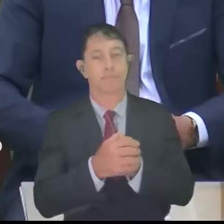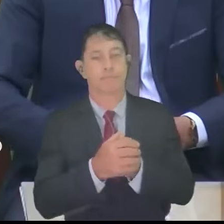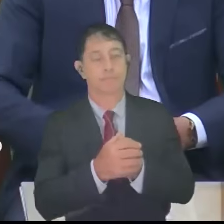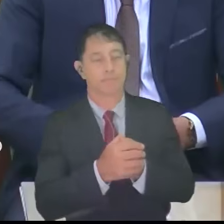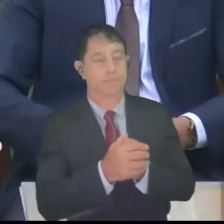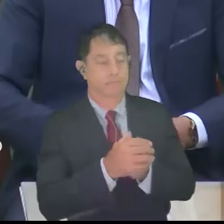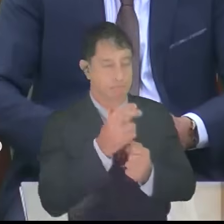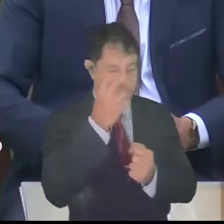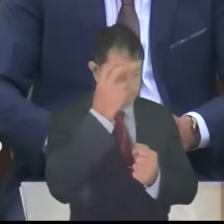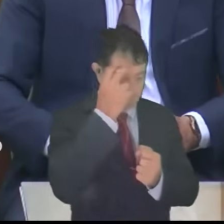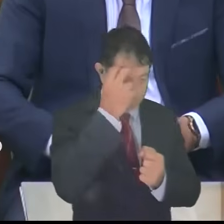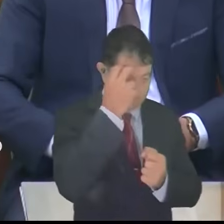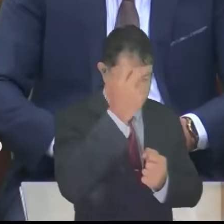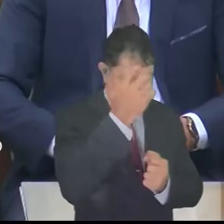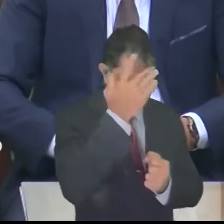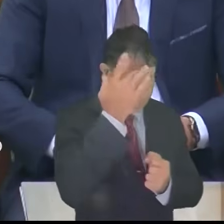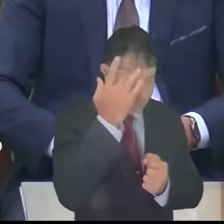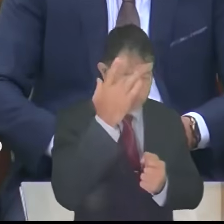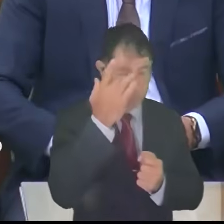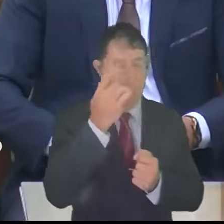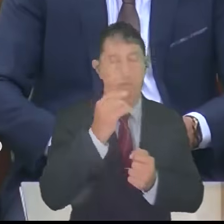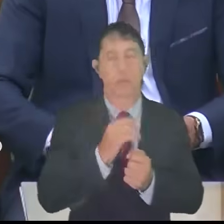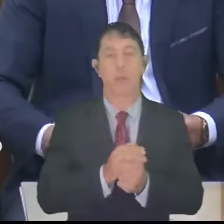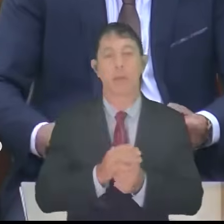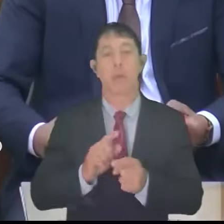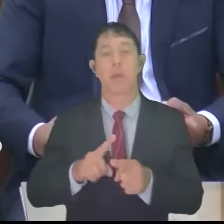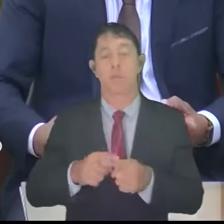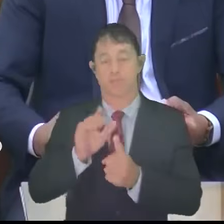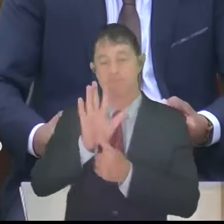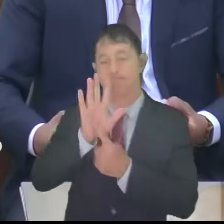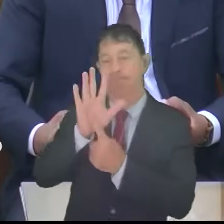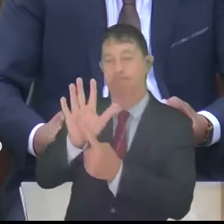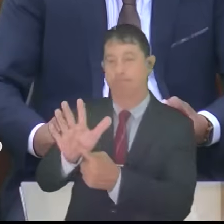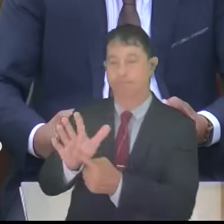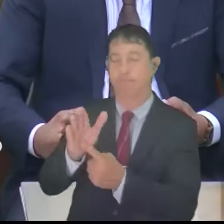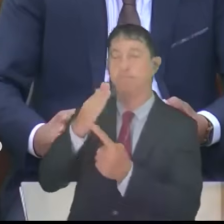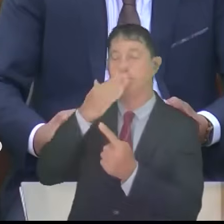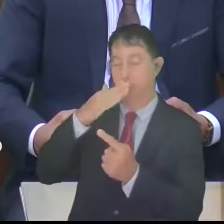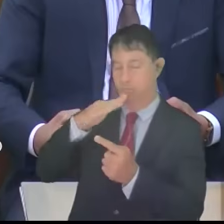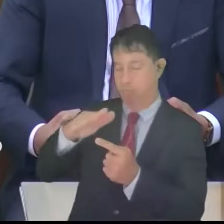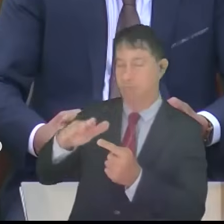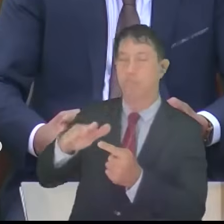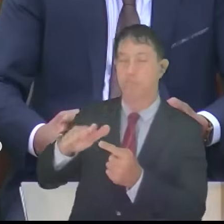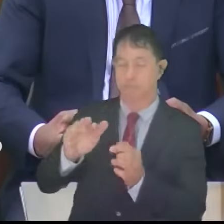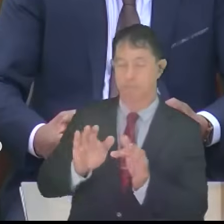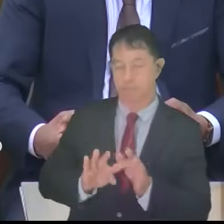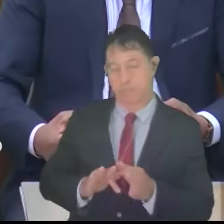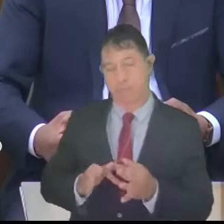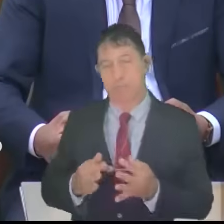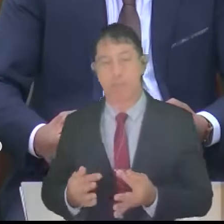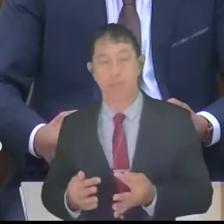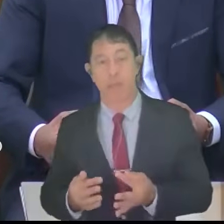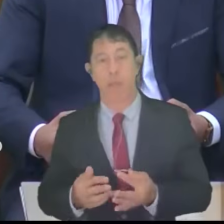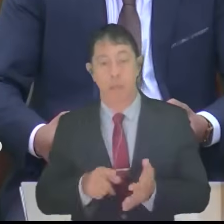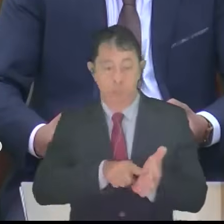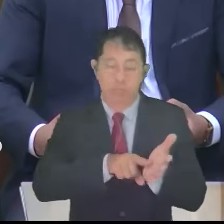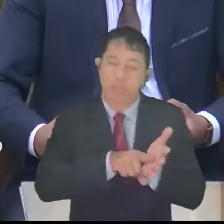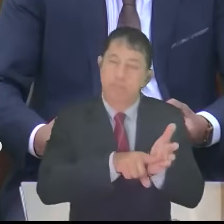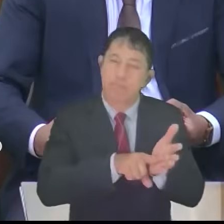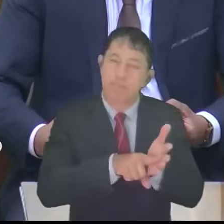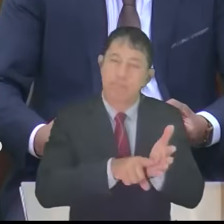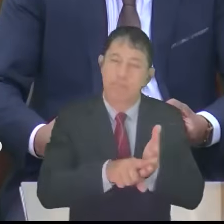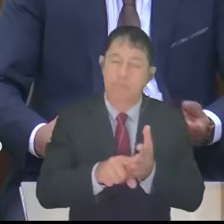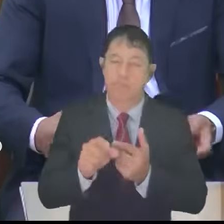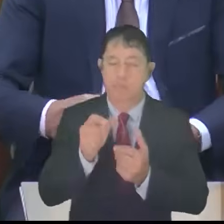revelaste. Eu fui procurar a etimologia da palavra revelar. A palavra revelar, ela vem do